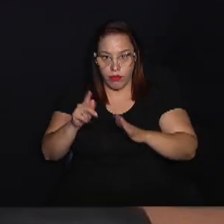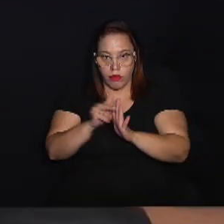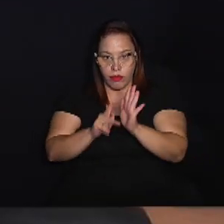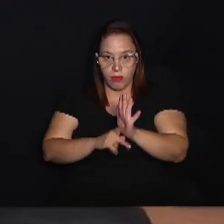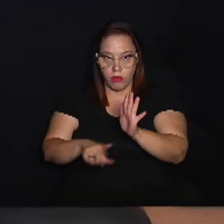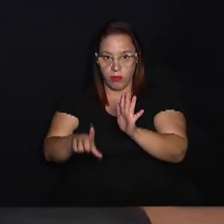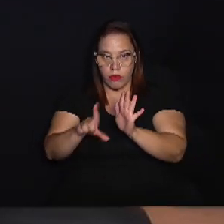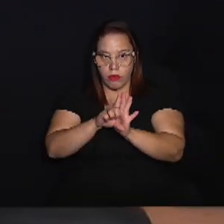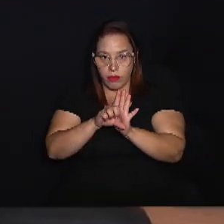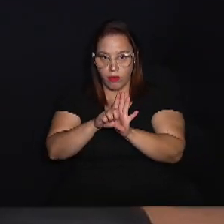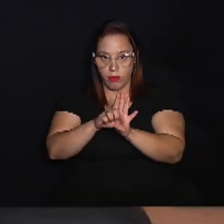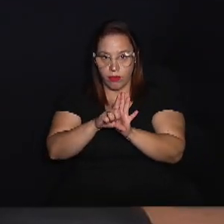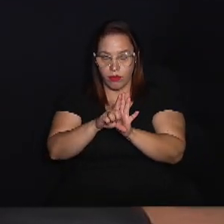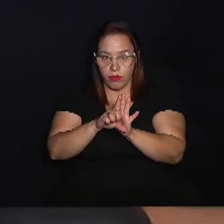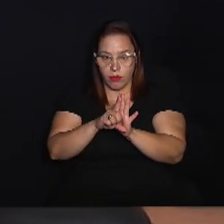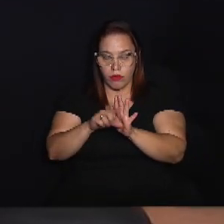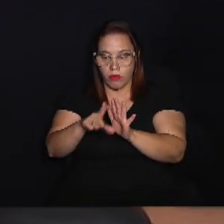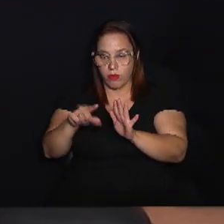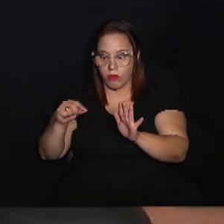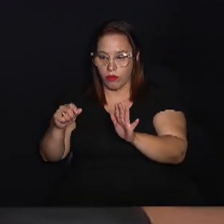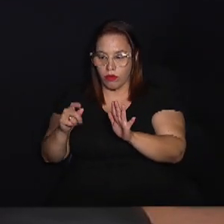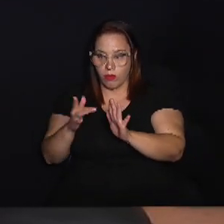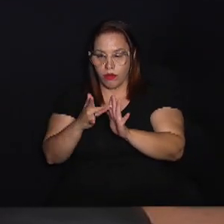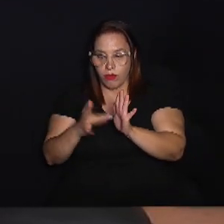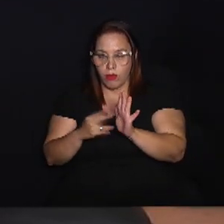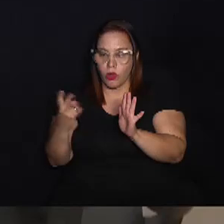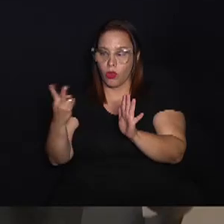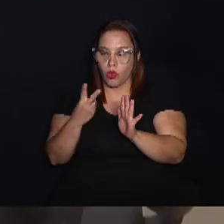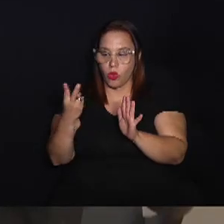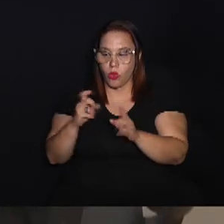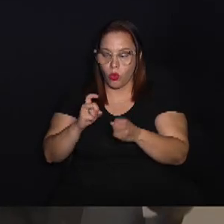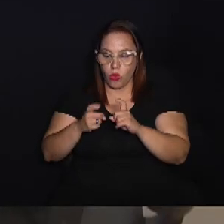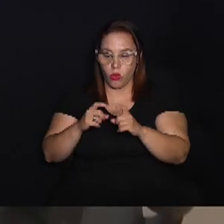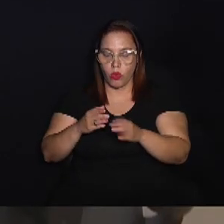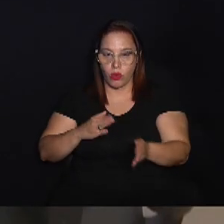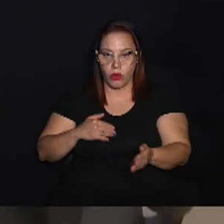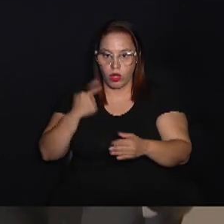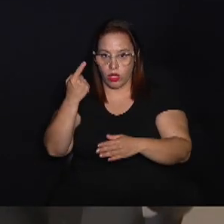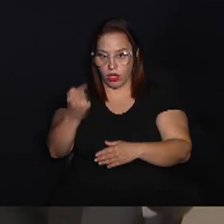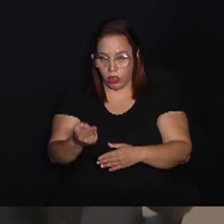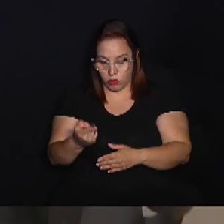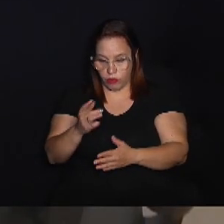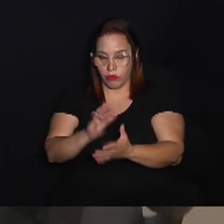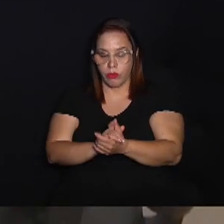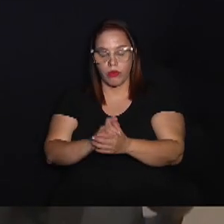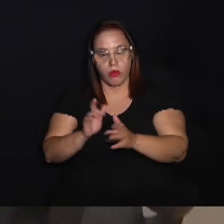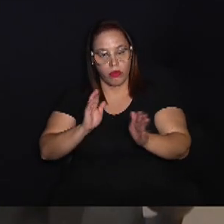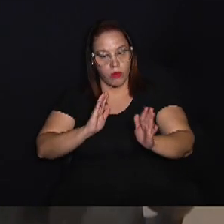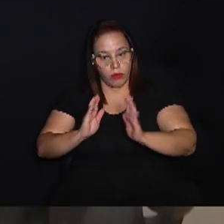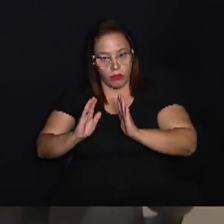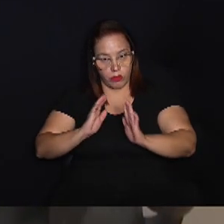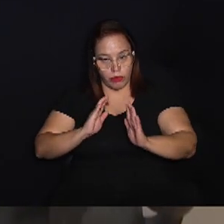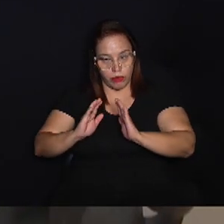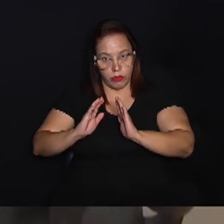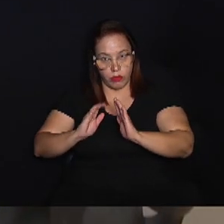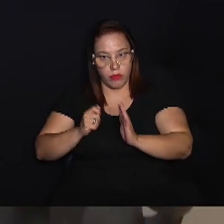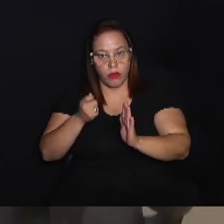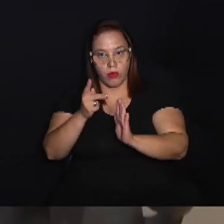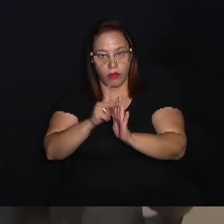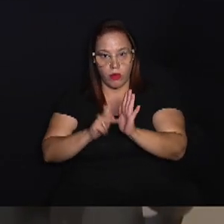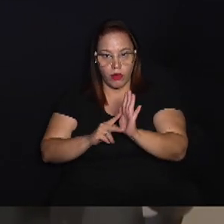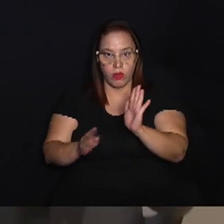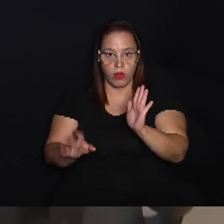orçamentária ficará fora da pauta por 2 reuniões seguintes. É neste período que são propostas